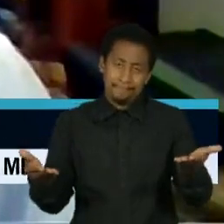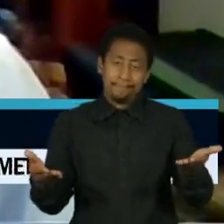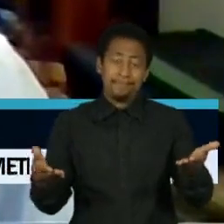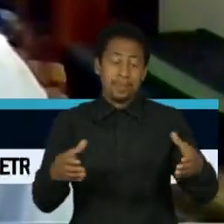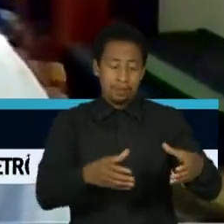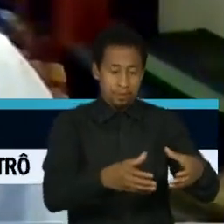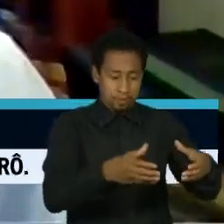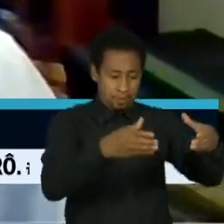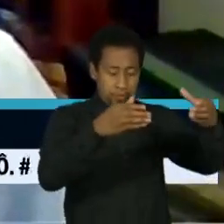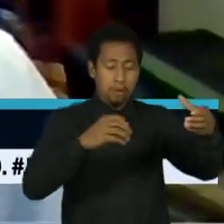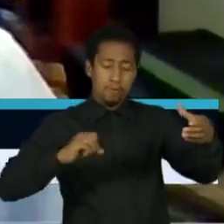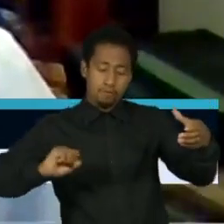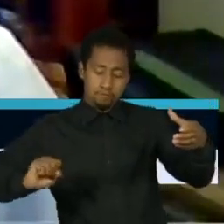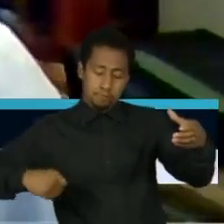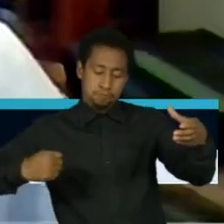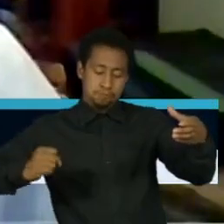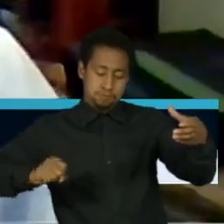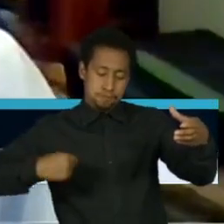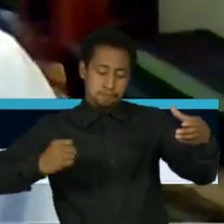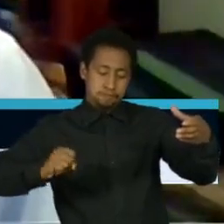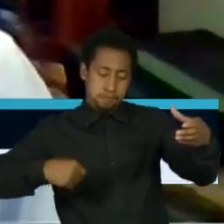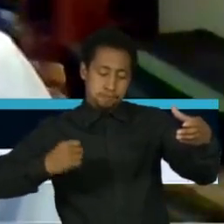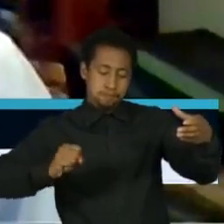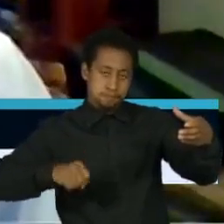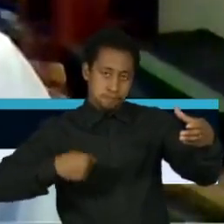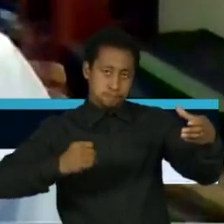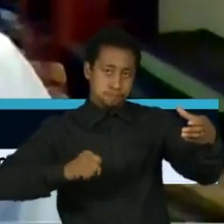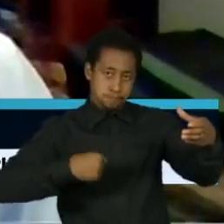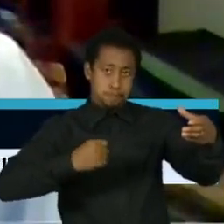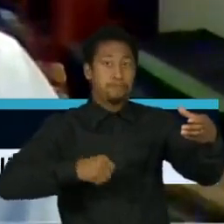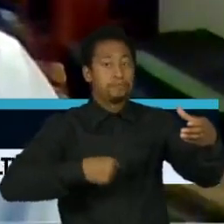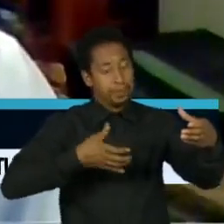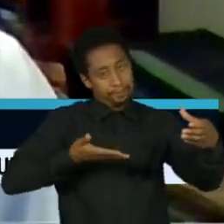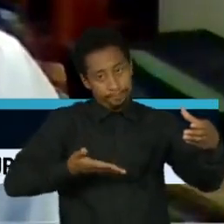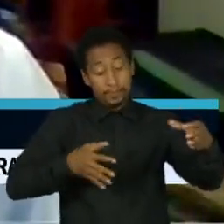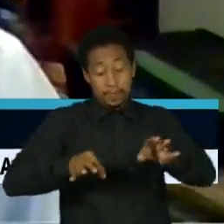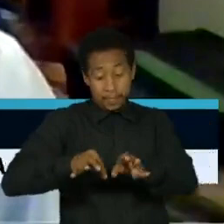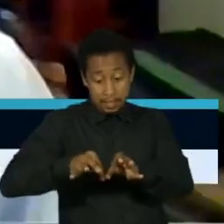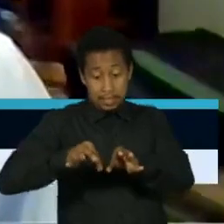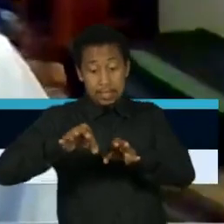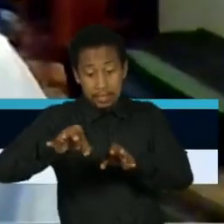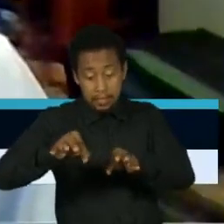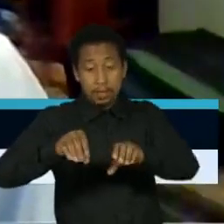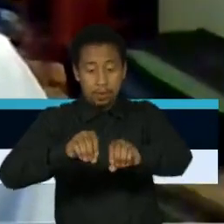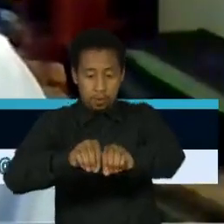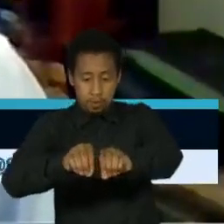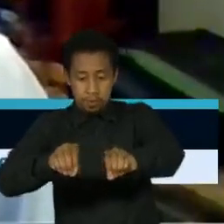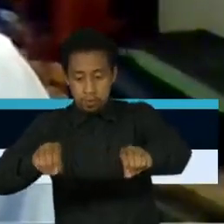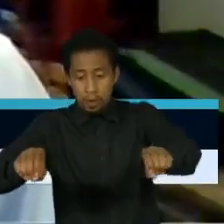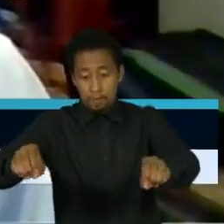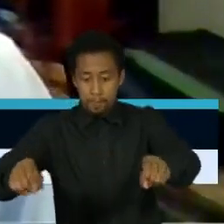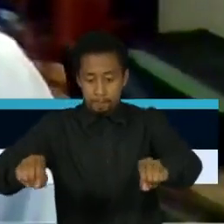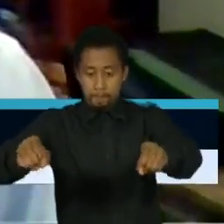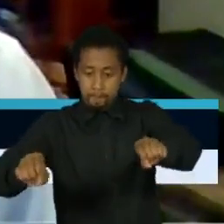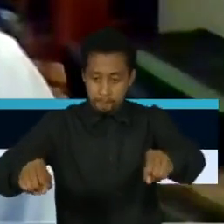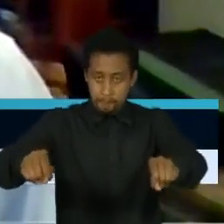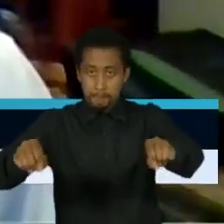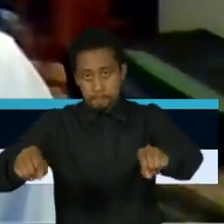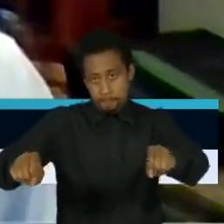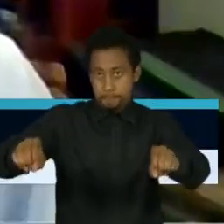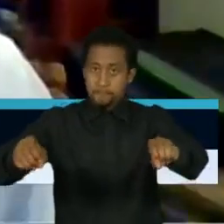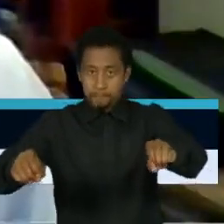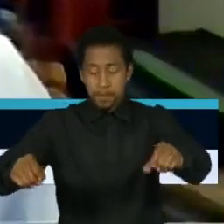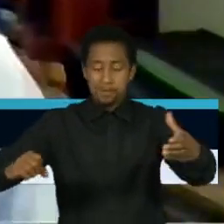metrô passando por baixo com uma obra de grande porte, o diâmetro daquele tatuzão é da ordem de 10